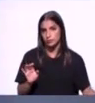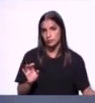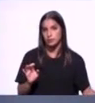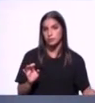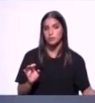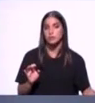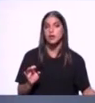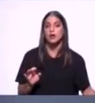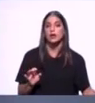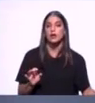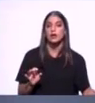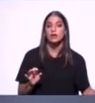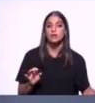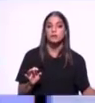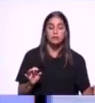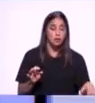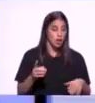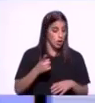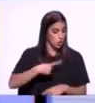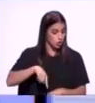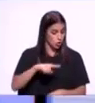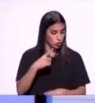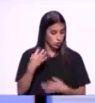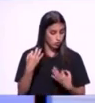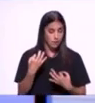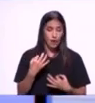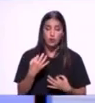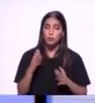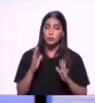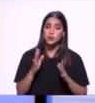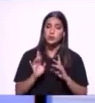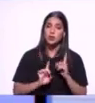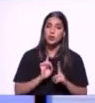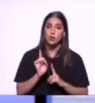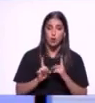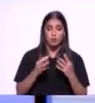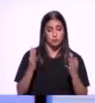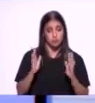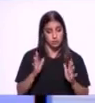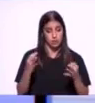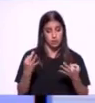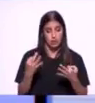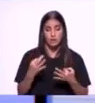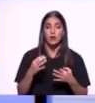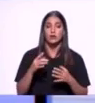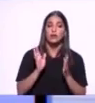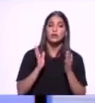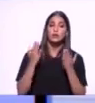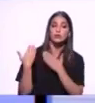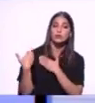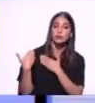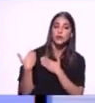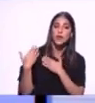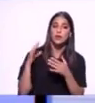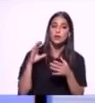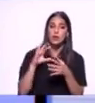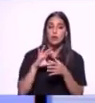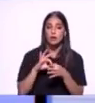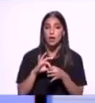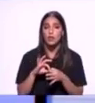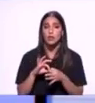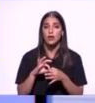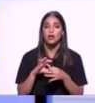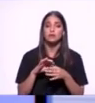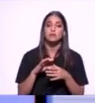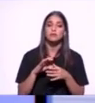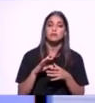só passamos a ter a partir do momento em que a SIC diz que a responsabilidade tem a ver com a toxicidade